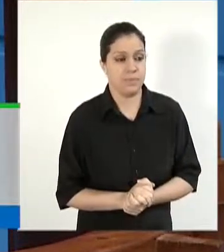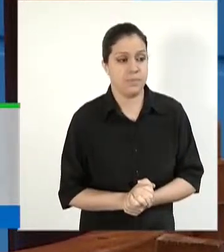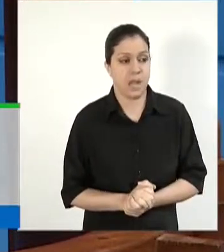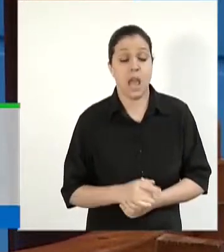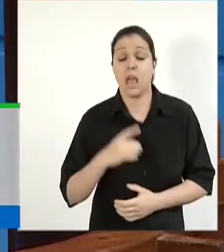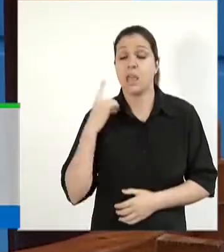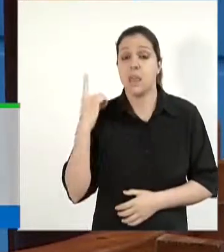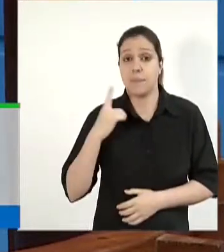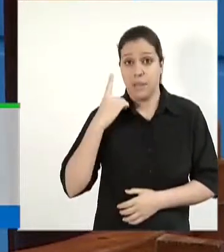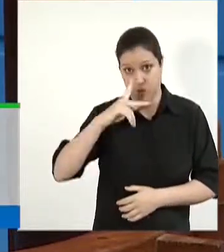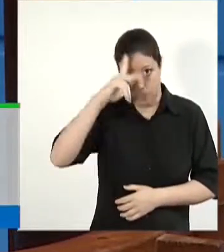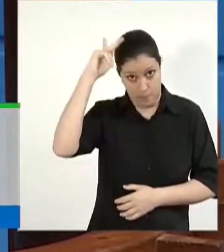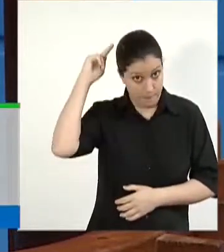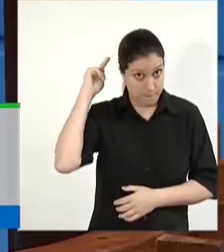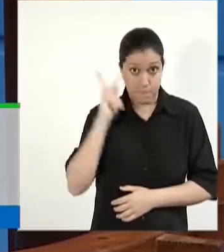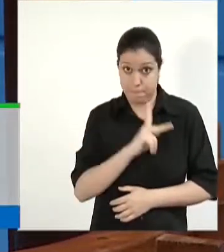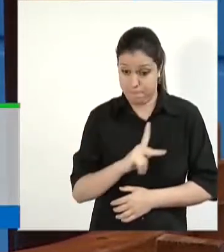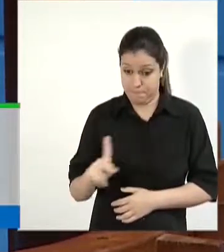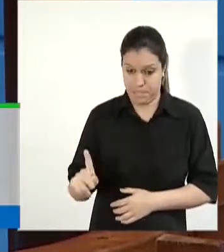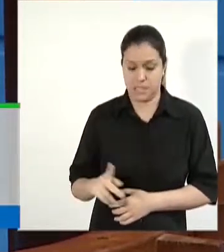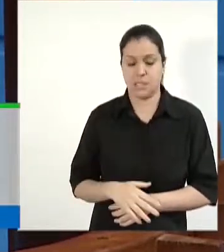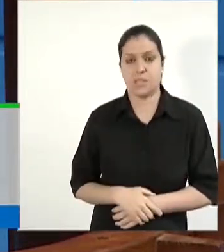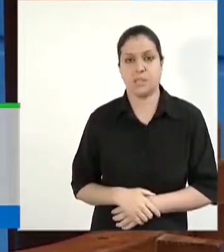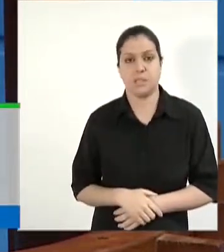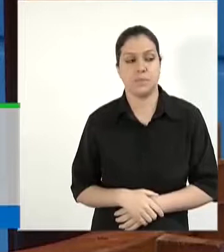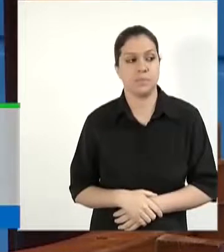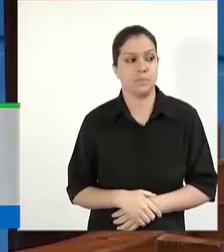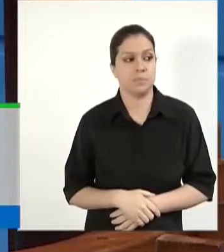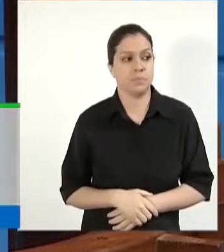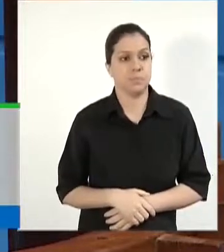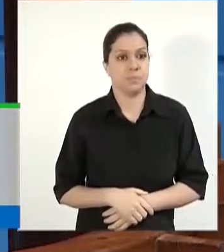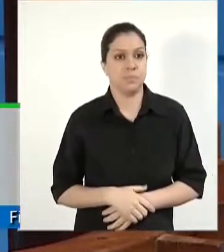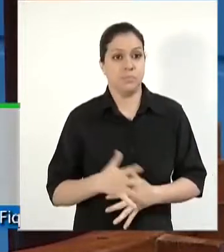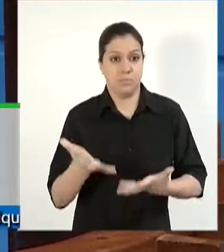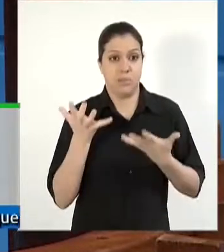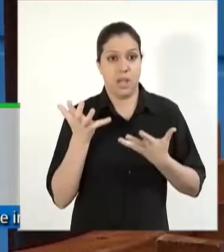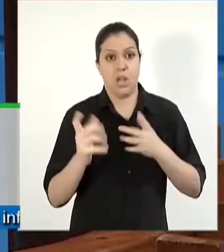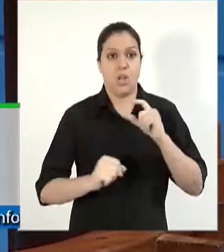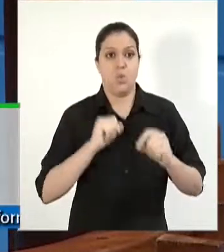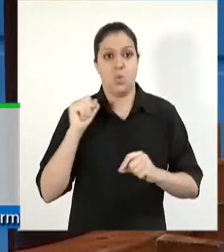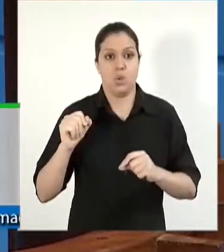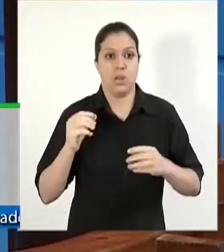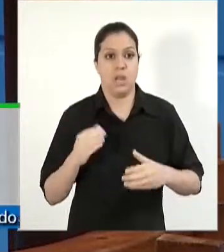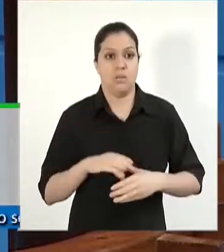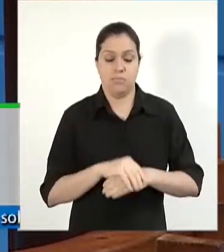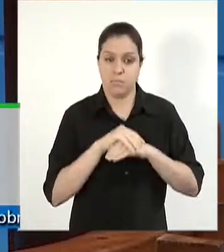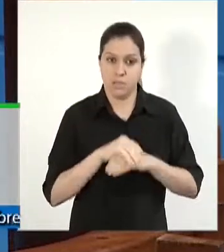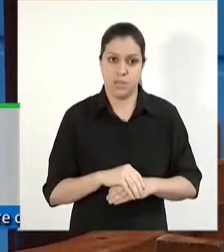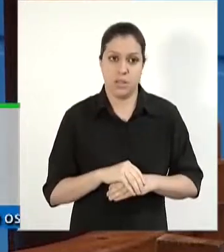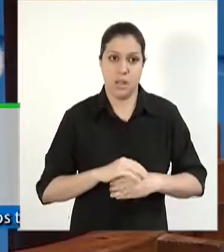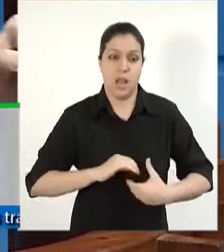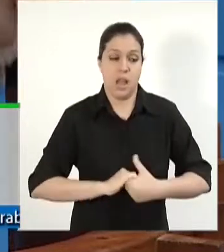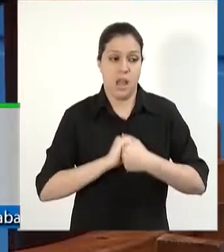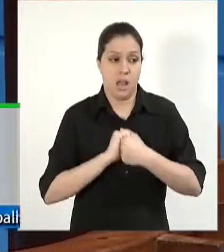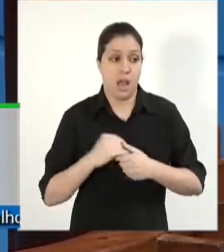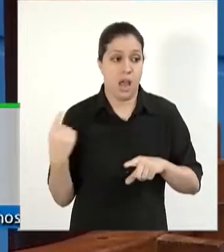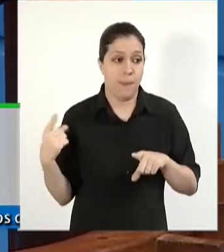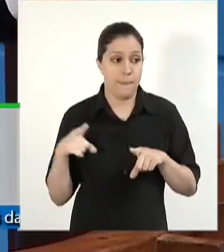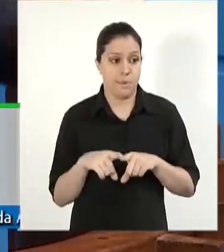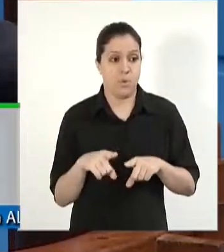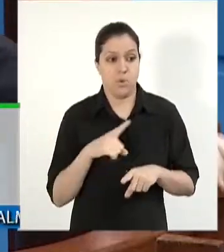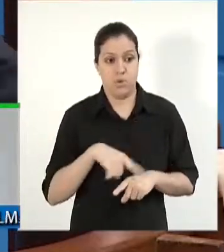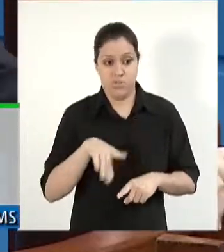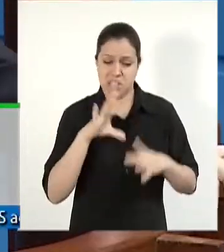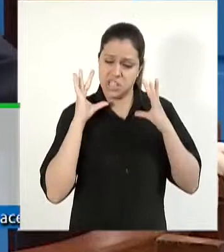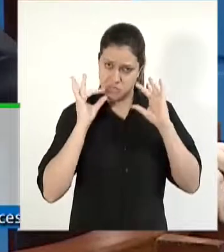deputado Paulo Corrêa, quero aqui contar com o apoio, ainda que em caráter informal, de Vossa